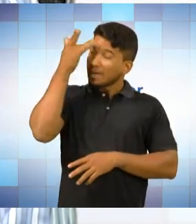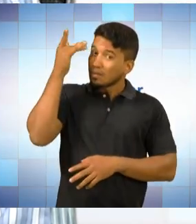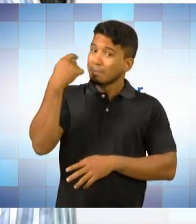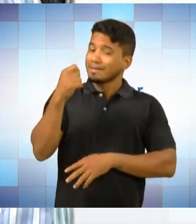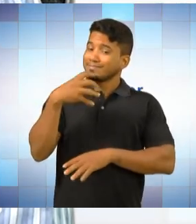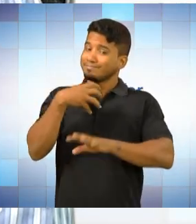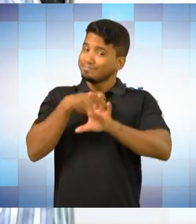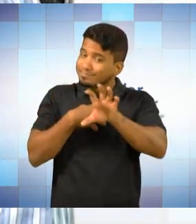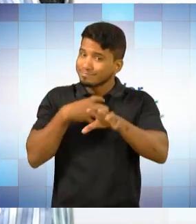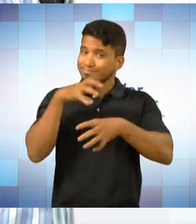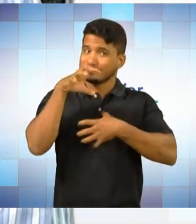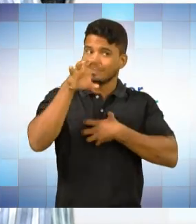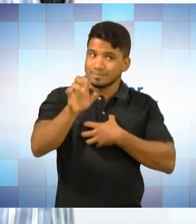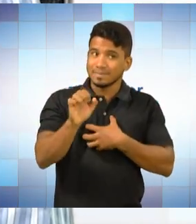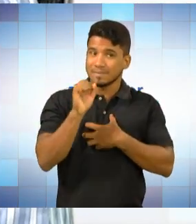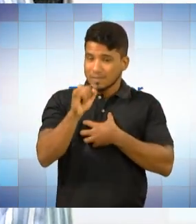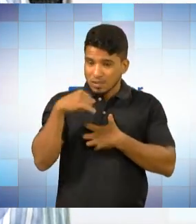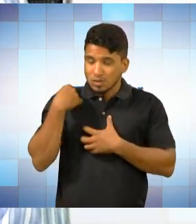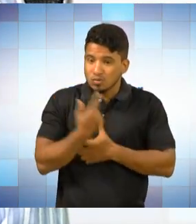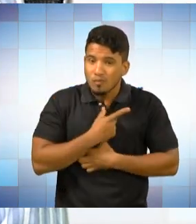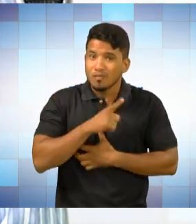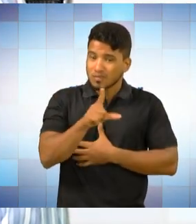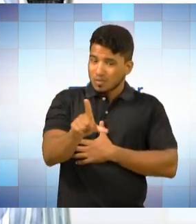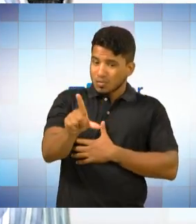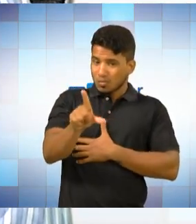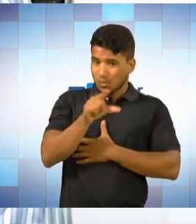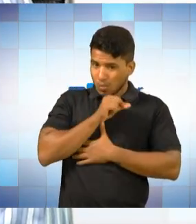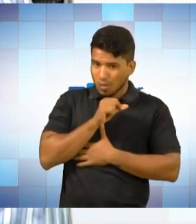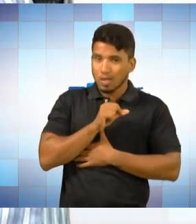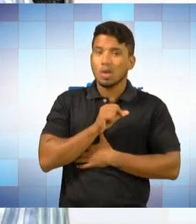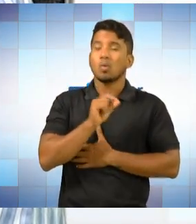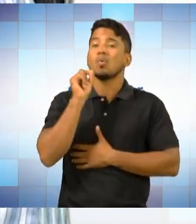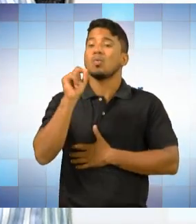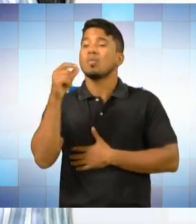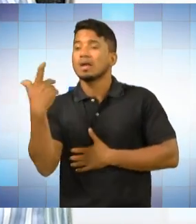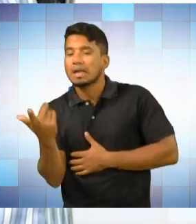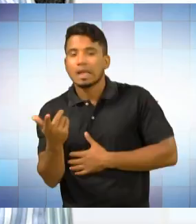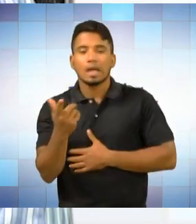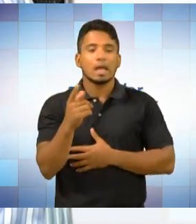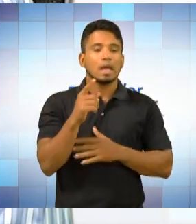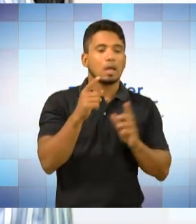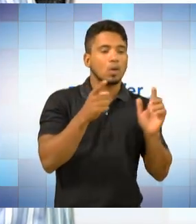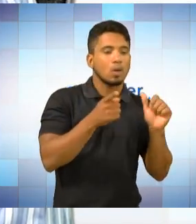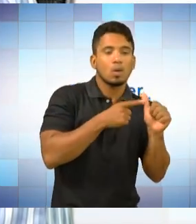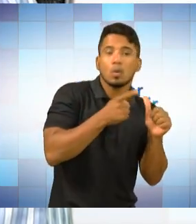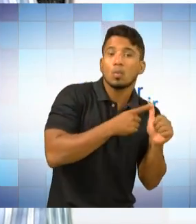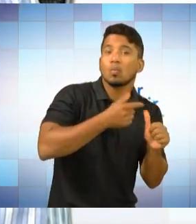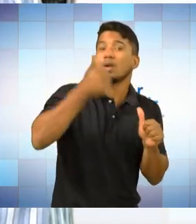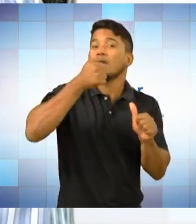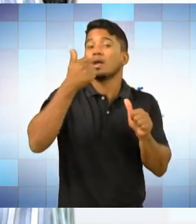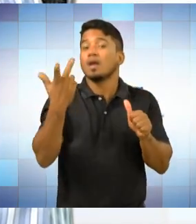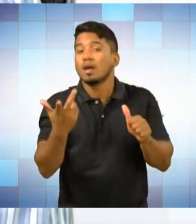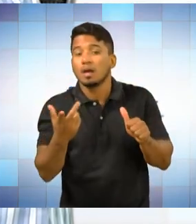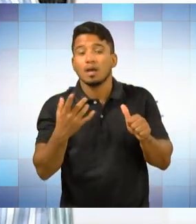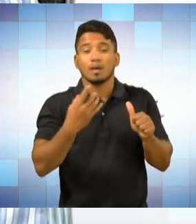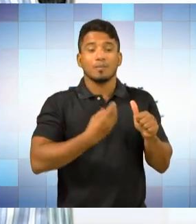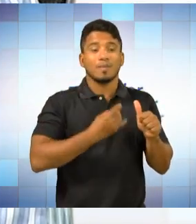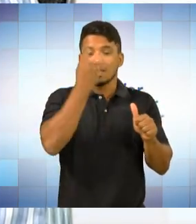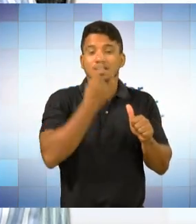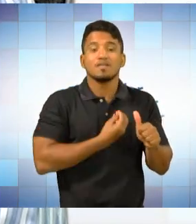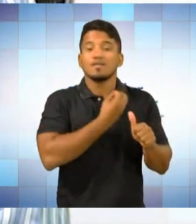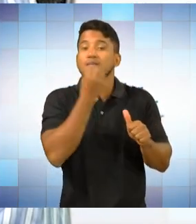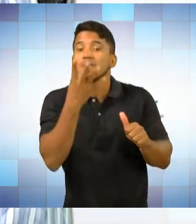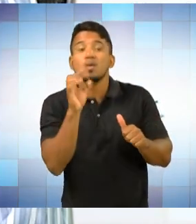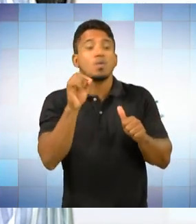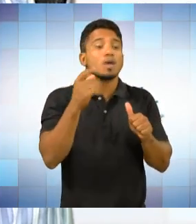humana. Se nós formos eleger o que é o ponto número um para que os cegos vivam bem,